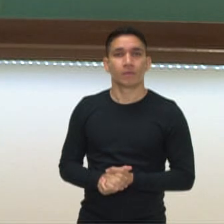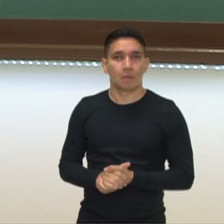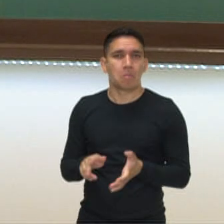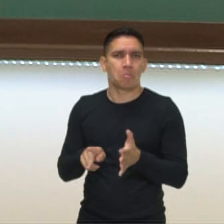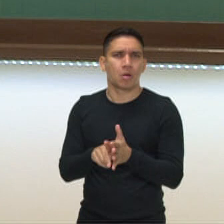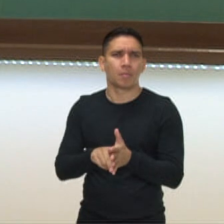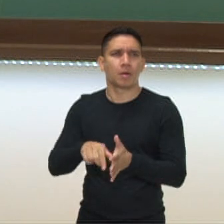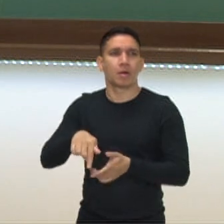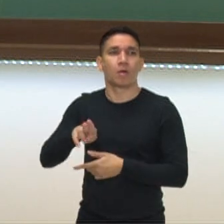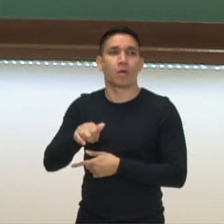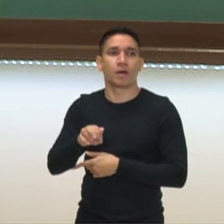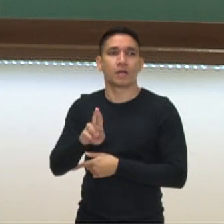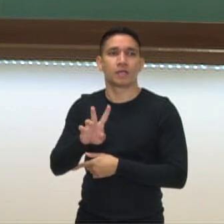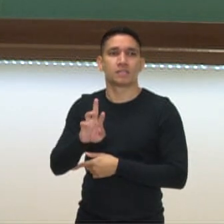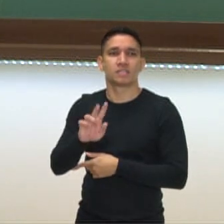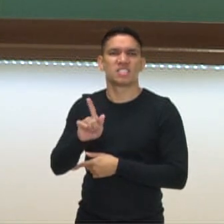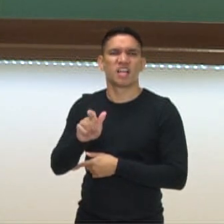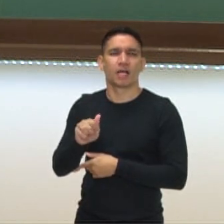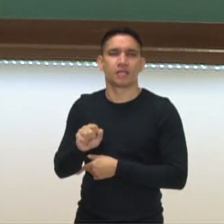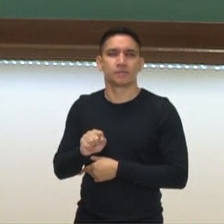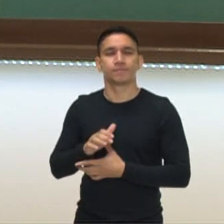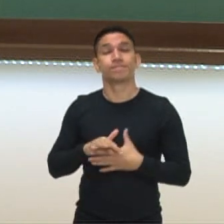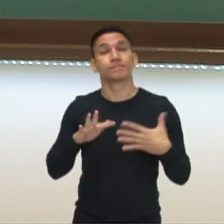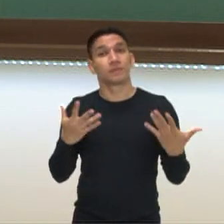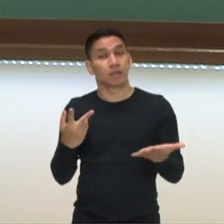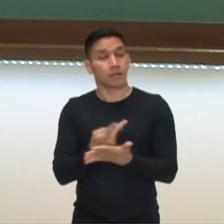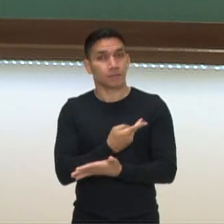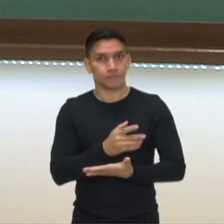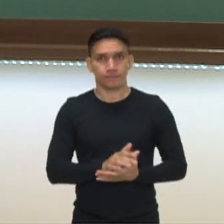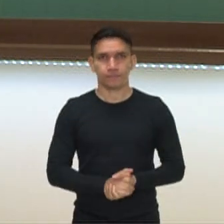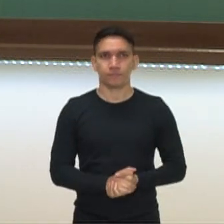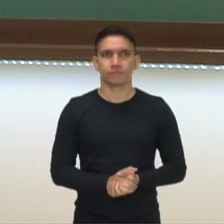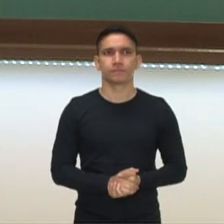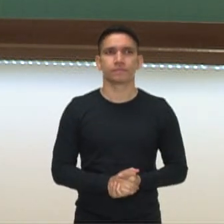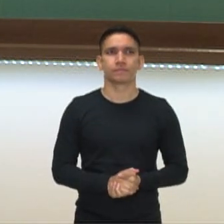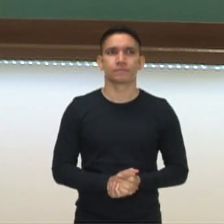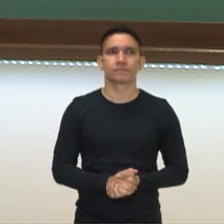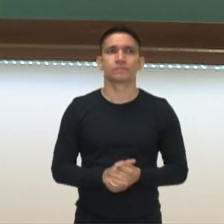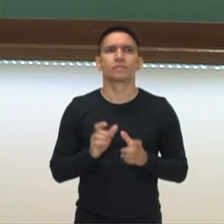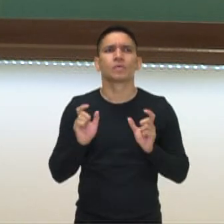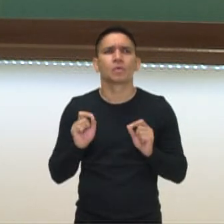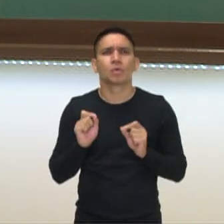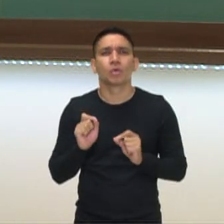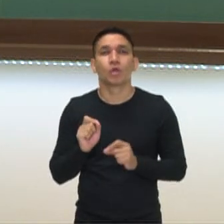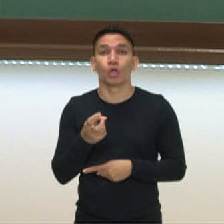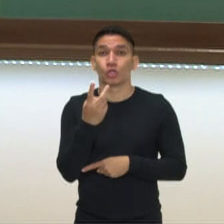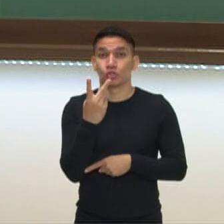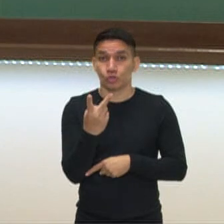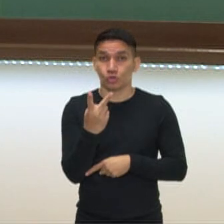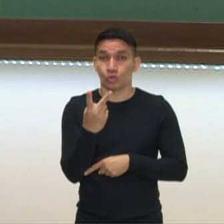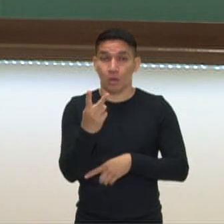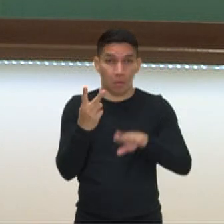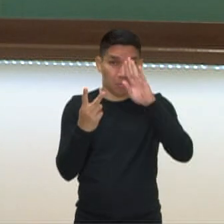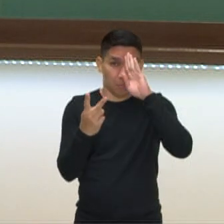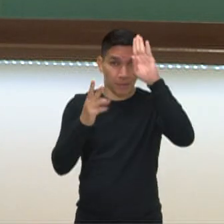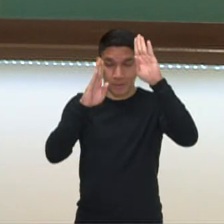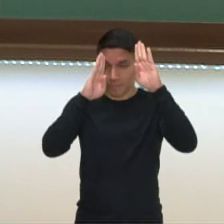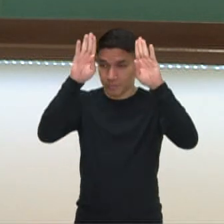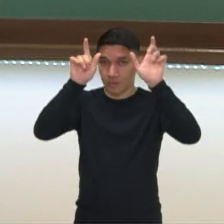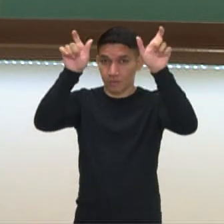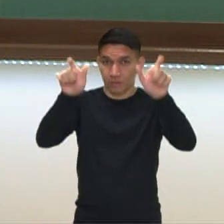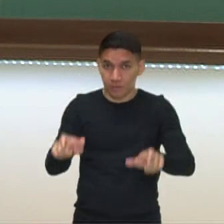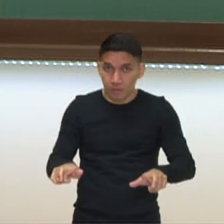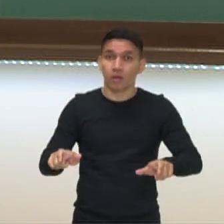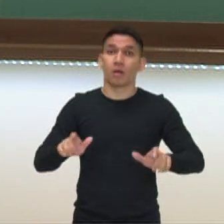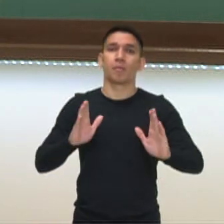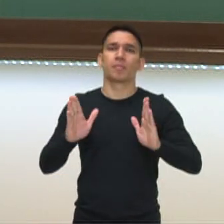quadrigas. Gente, o que acontece? Plauto e Terêncio foram dois grandes astros dessa época. Só